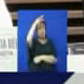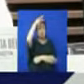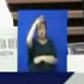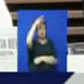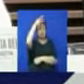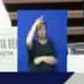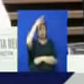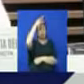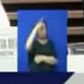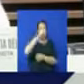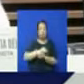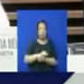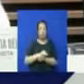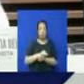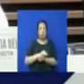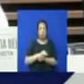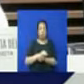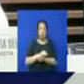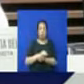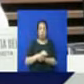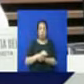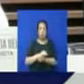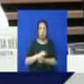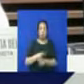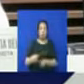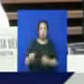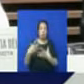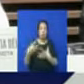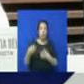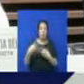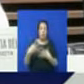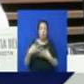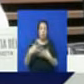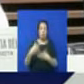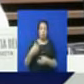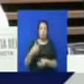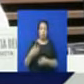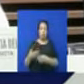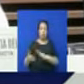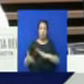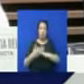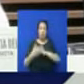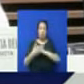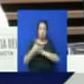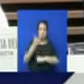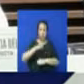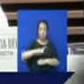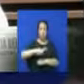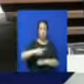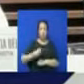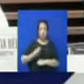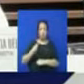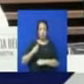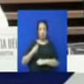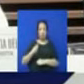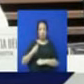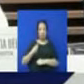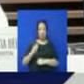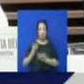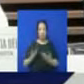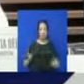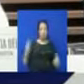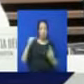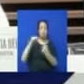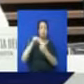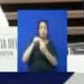que me ajuda a seguir a rotina de vida. E é nessa intenção, né, de deixar bem claro